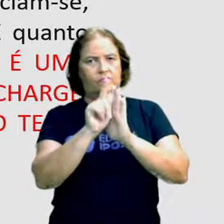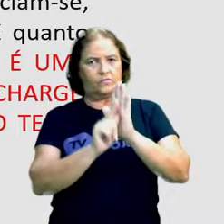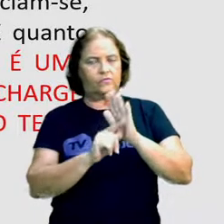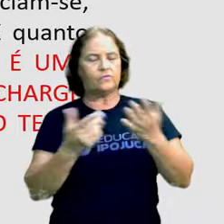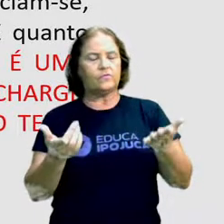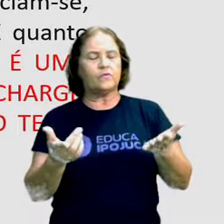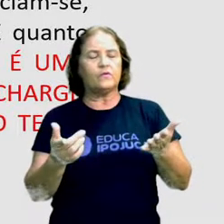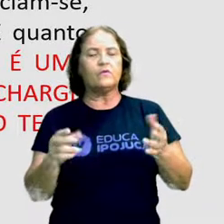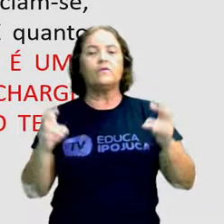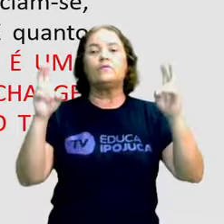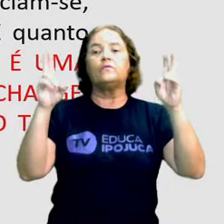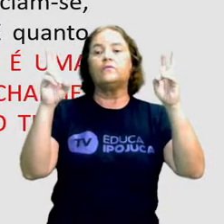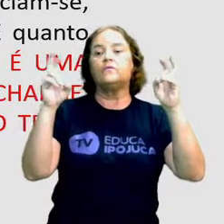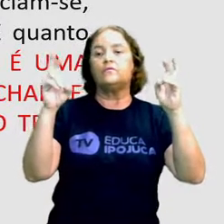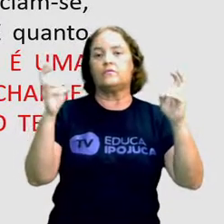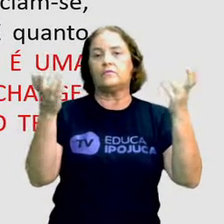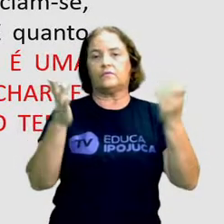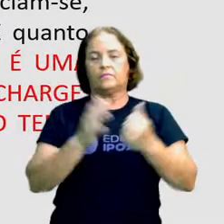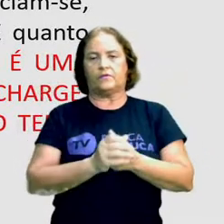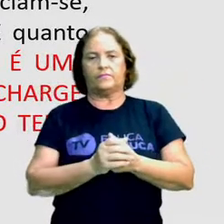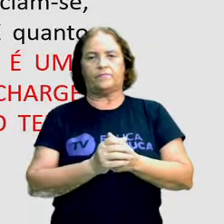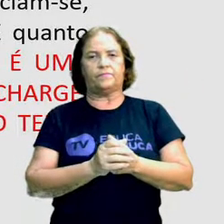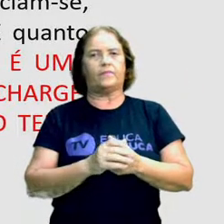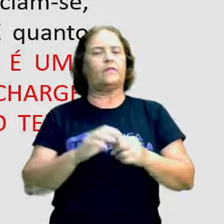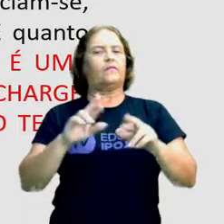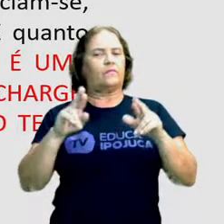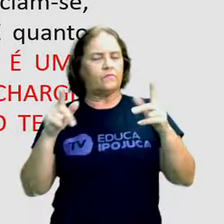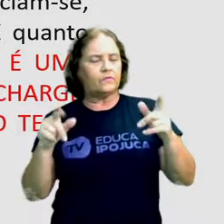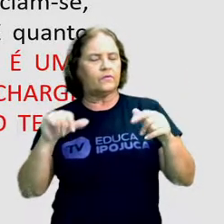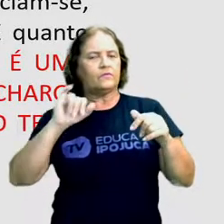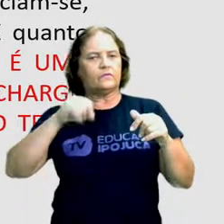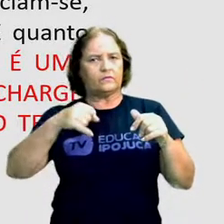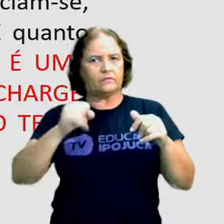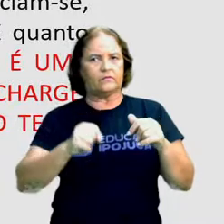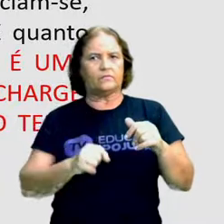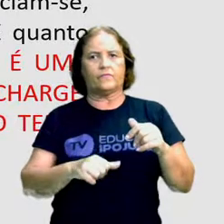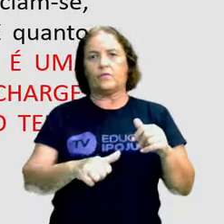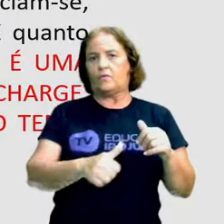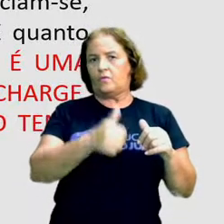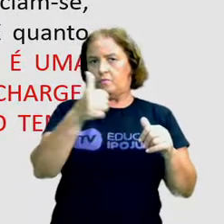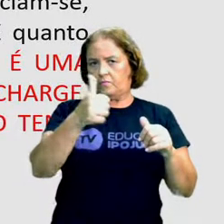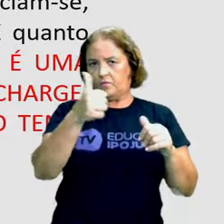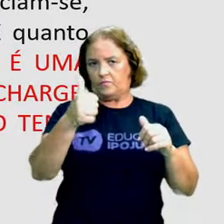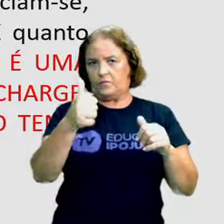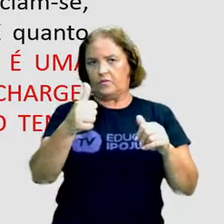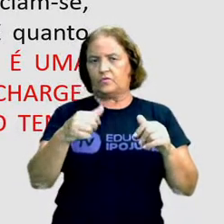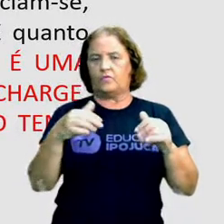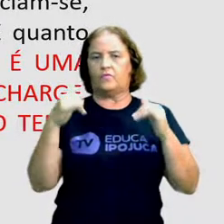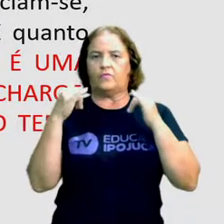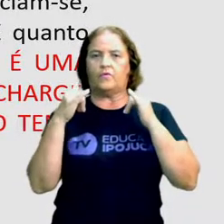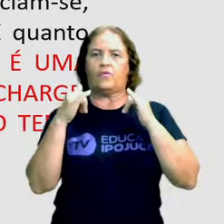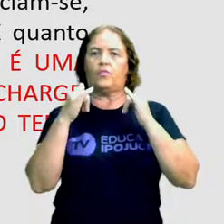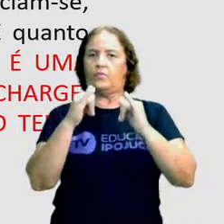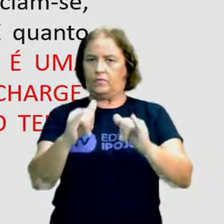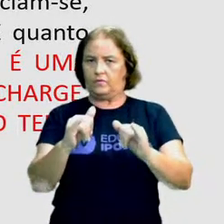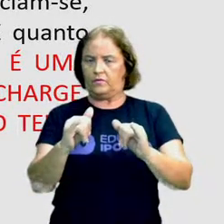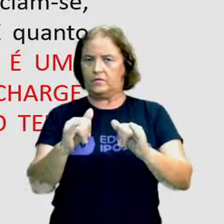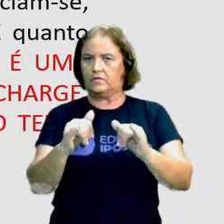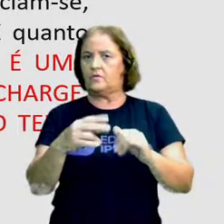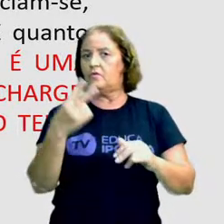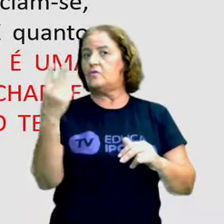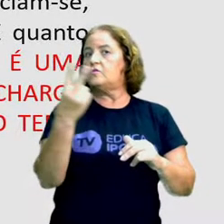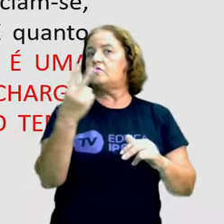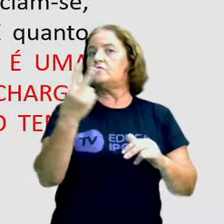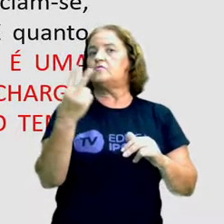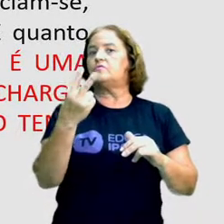diferenciam sim. O texto 1 é uma notícia e o texto 2 é uma charge. Mas enquanto ao